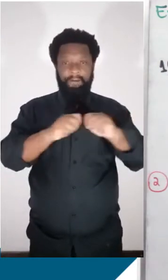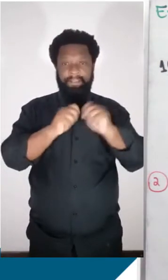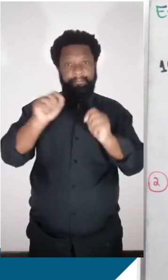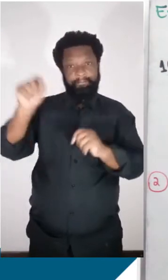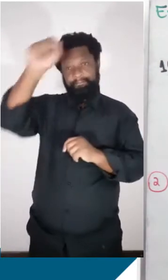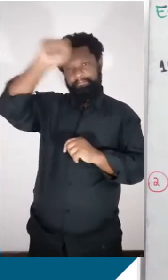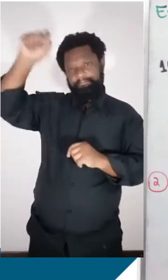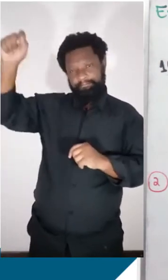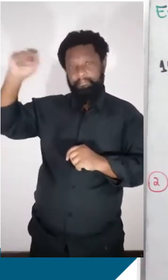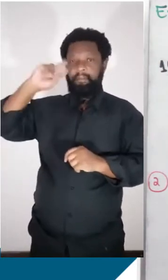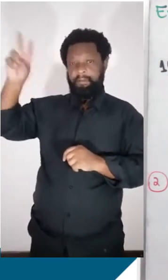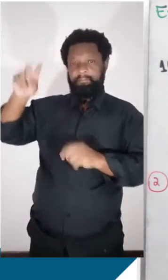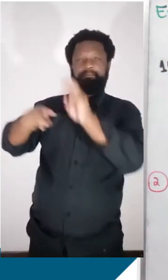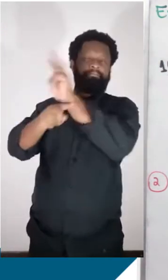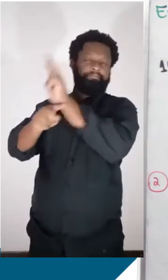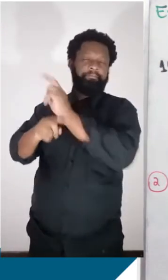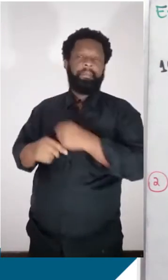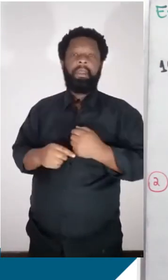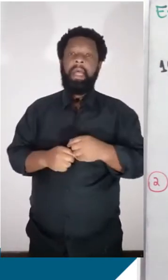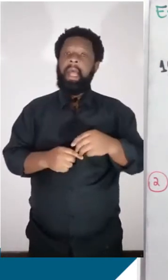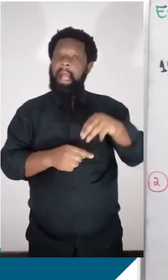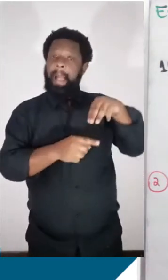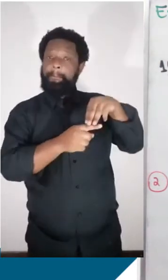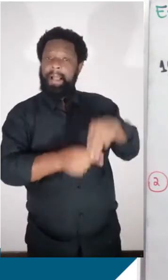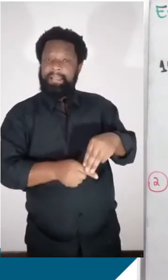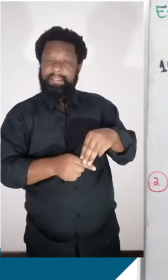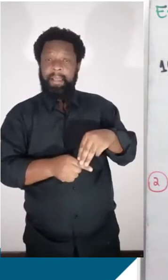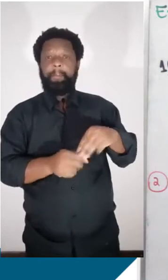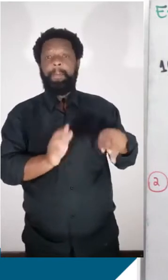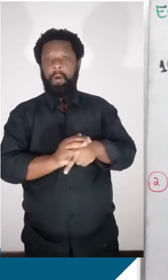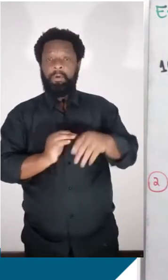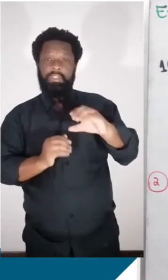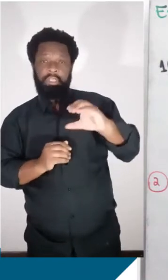fazer aqui em cima como rascunho, tá bom? A massa molar do